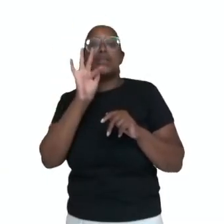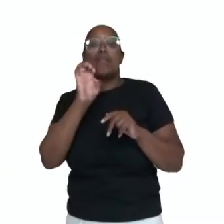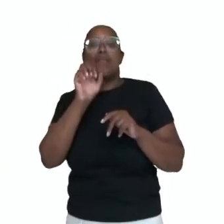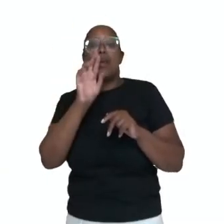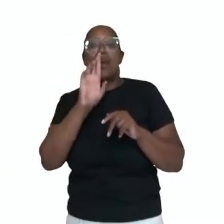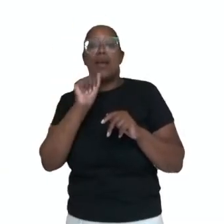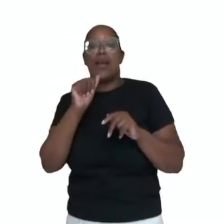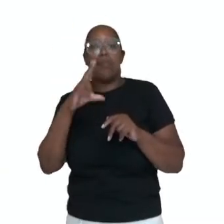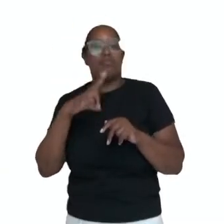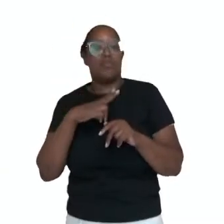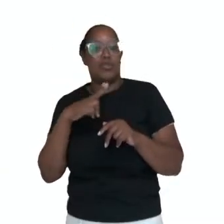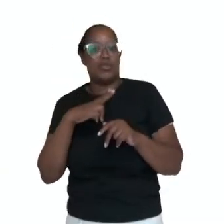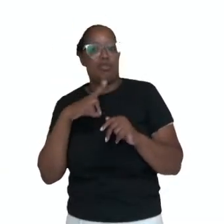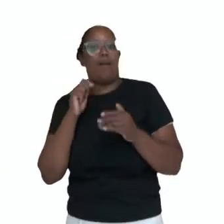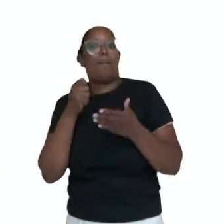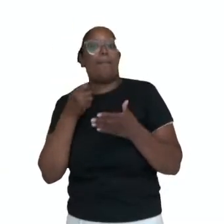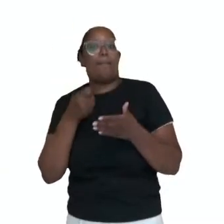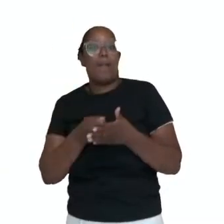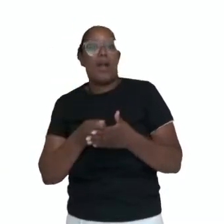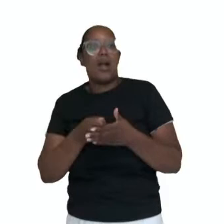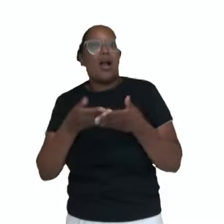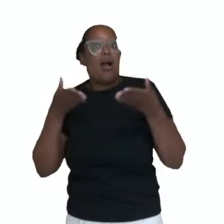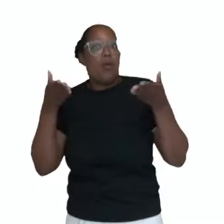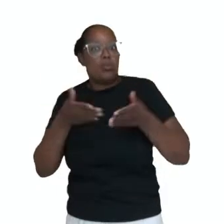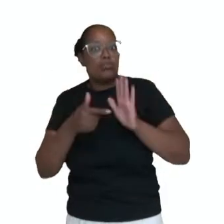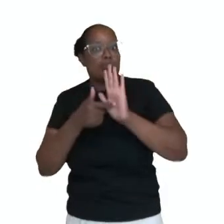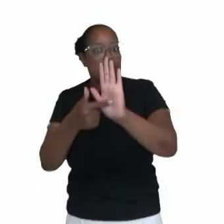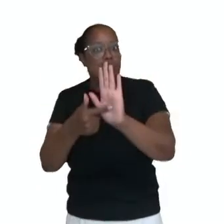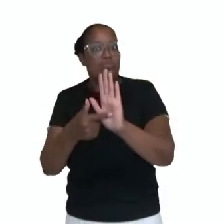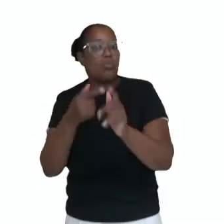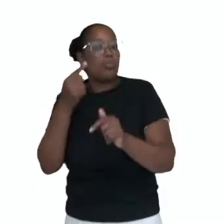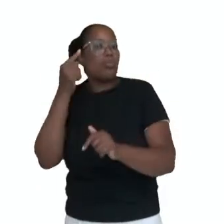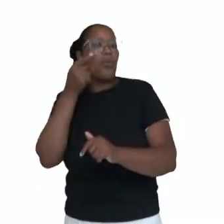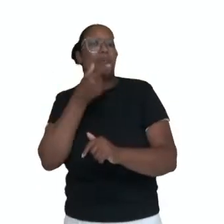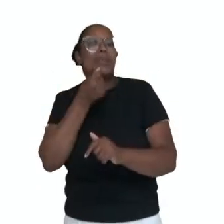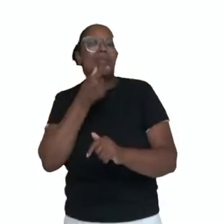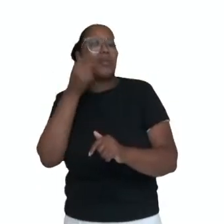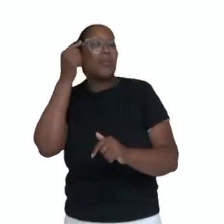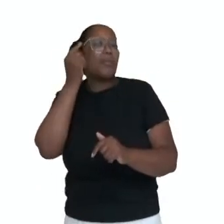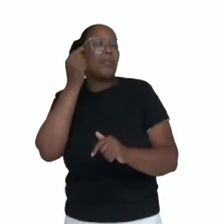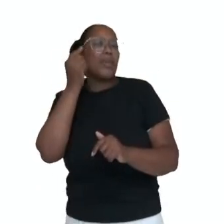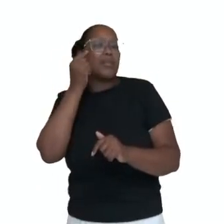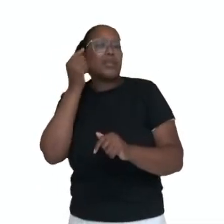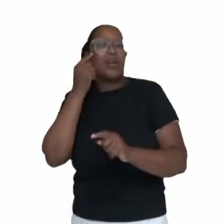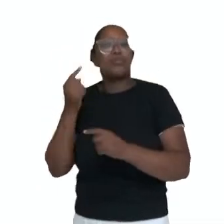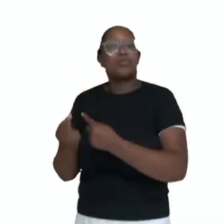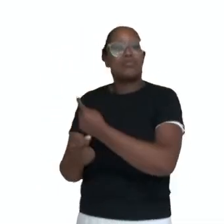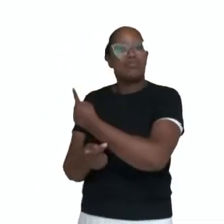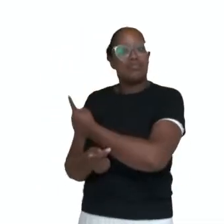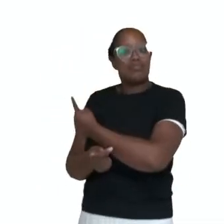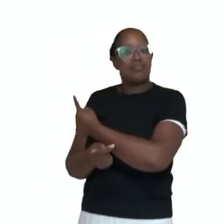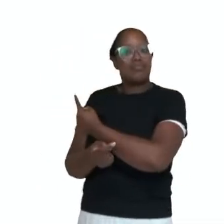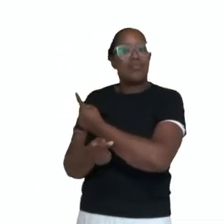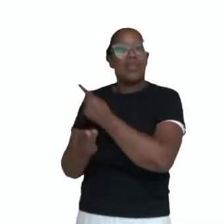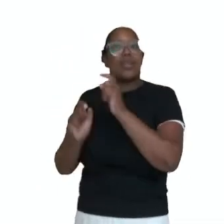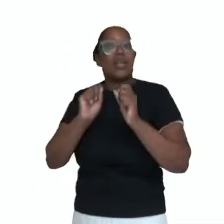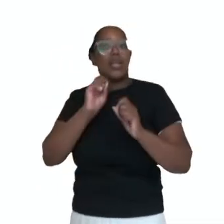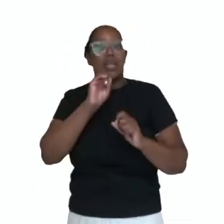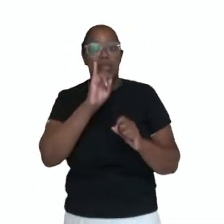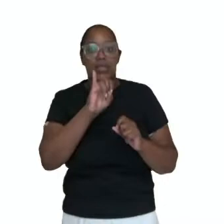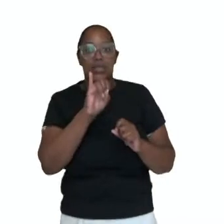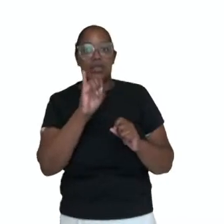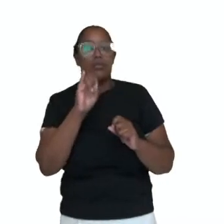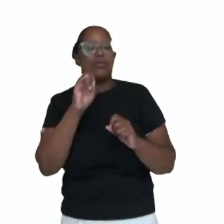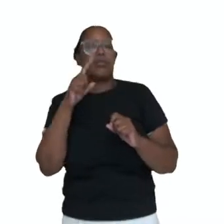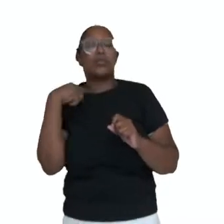Então tem aqui a imagem de um menininho pensando, né? Bom, o que é público está de um lado, o que é privado está do outro, né? Vamos